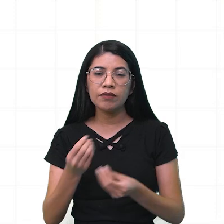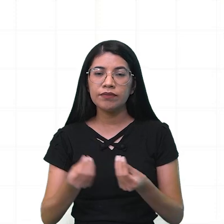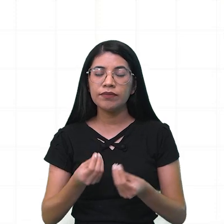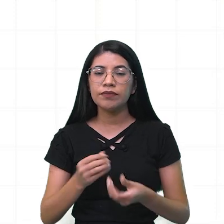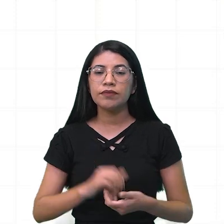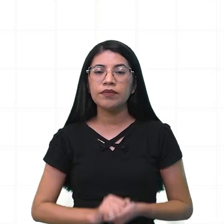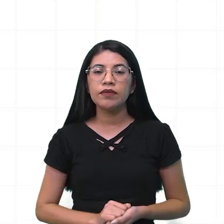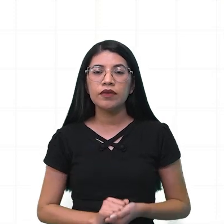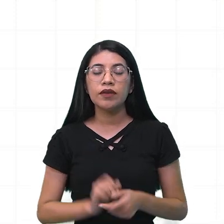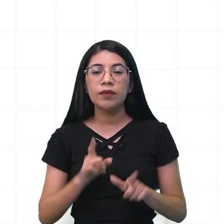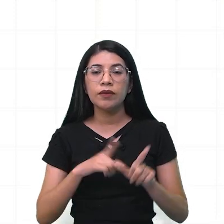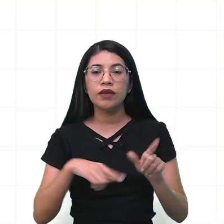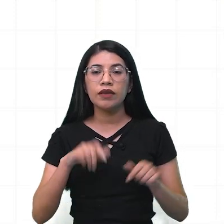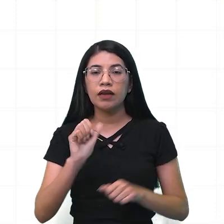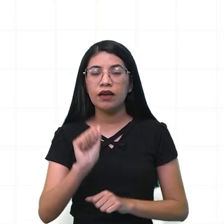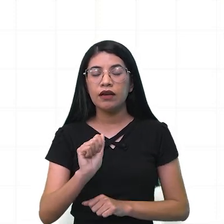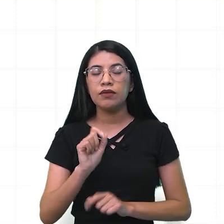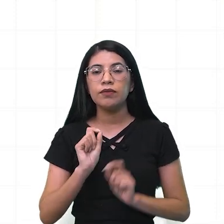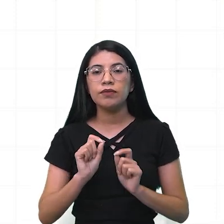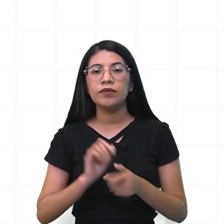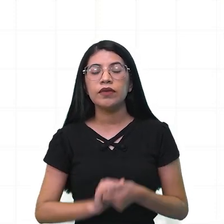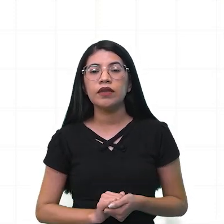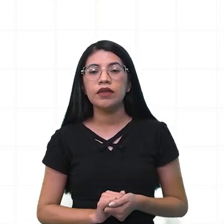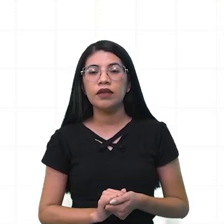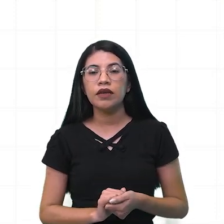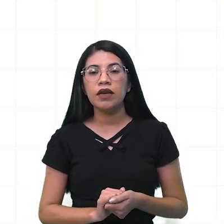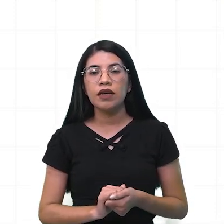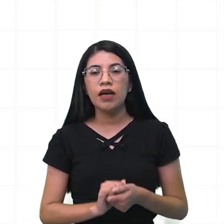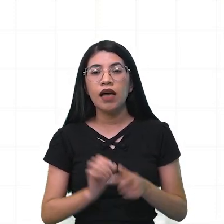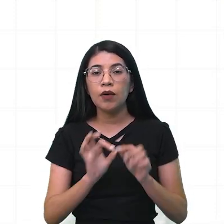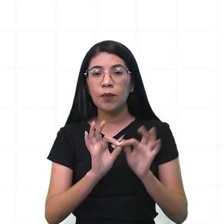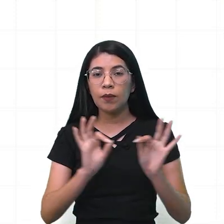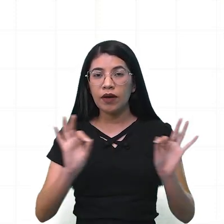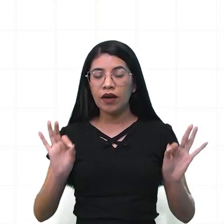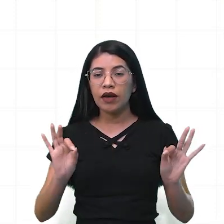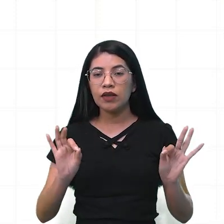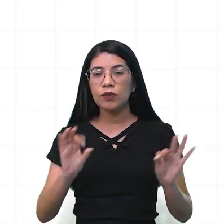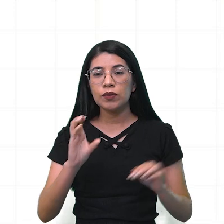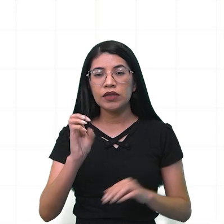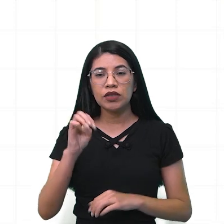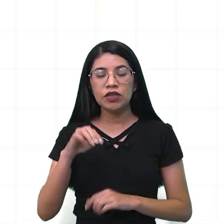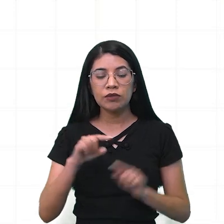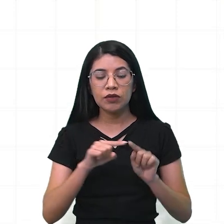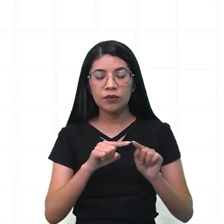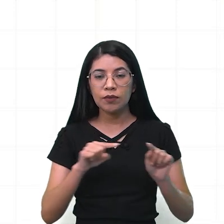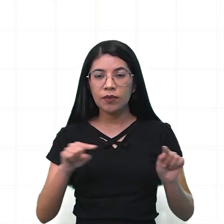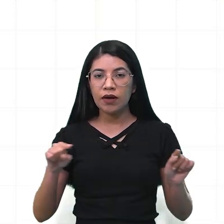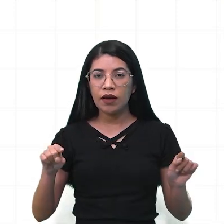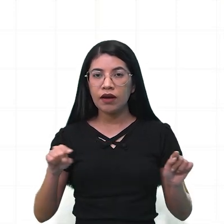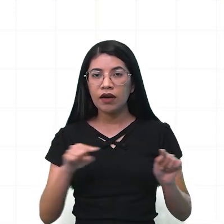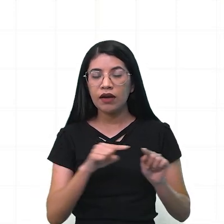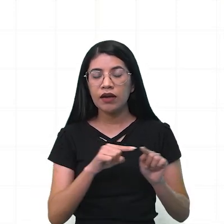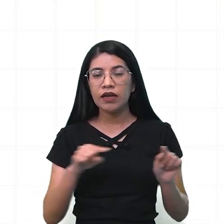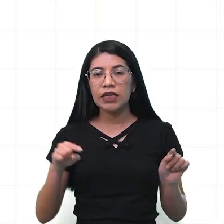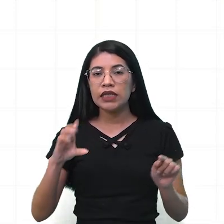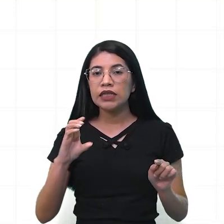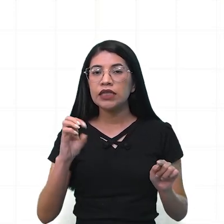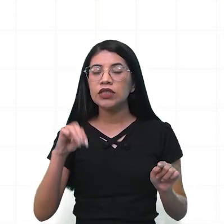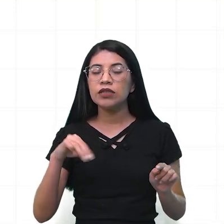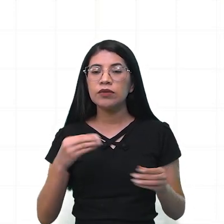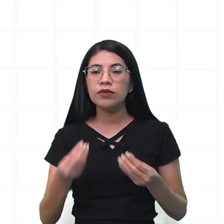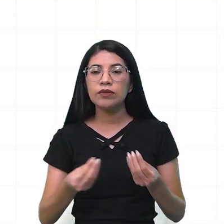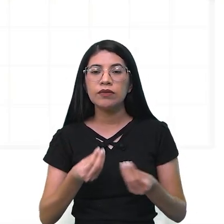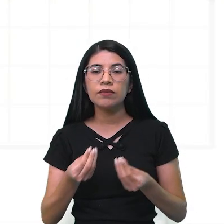a medida em centímetros do lado, melhor, do maior lado, né? Então pronto,